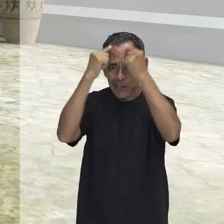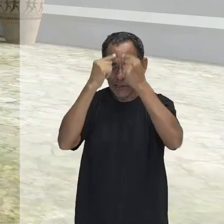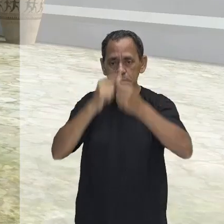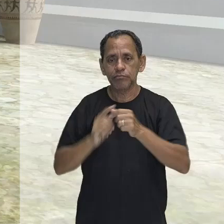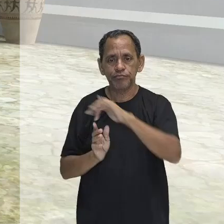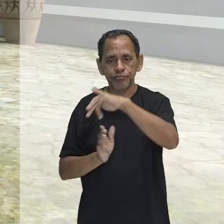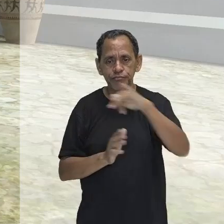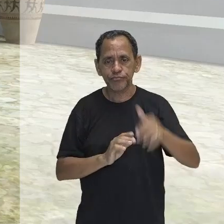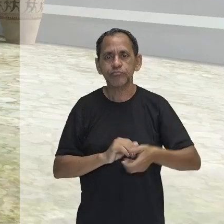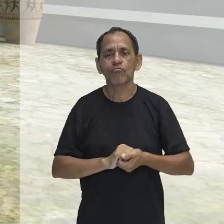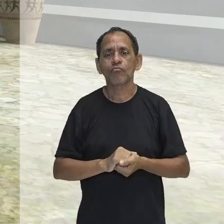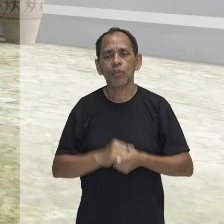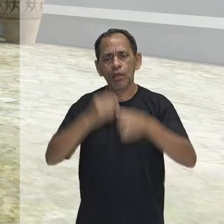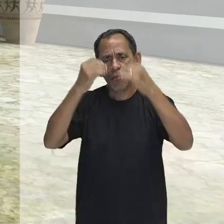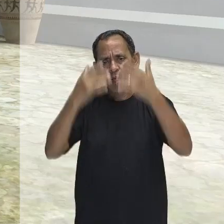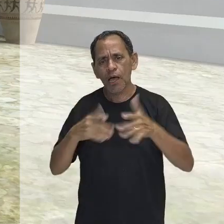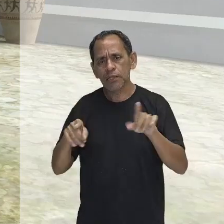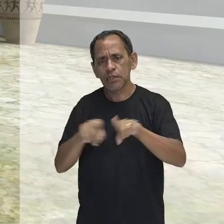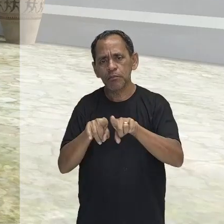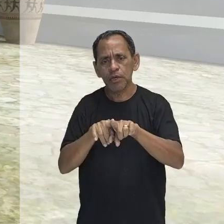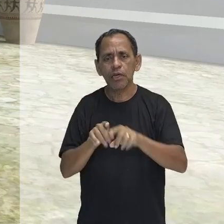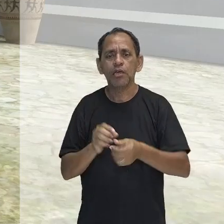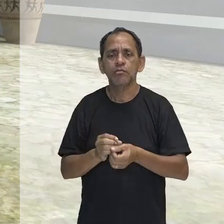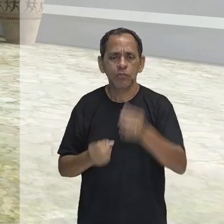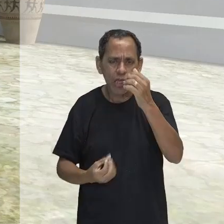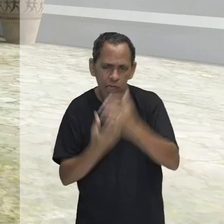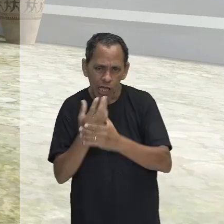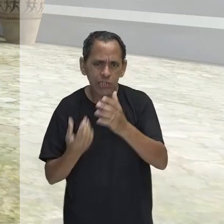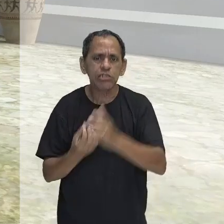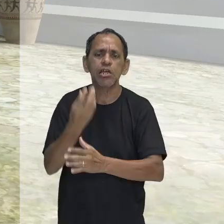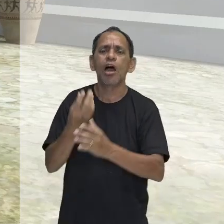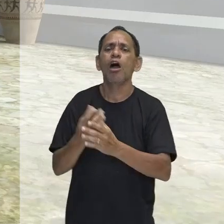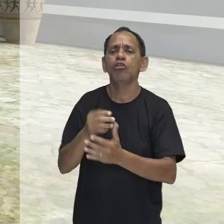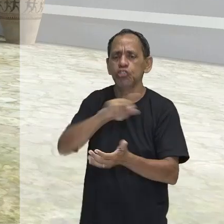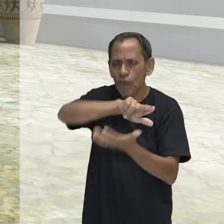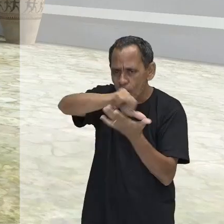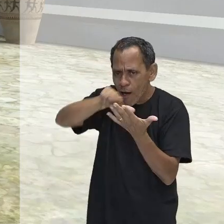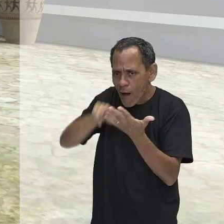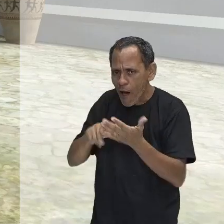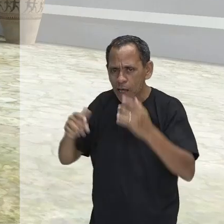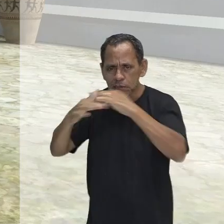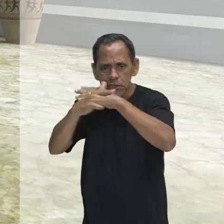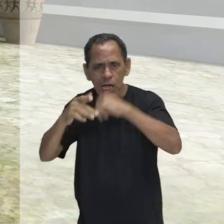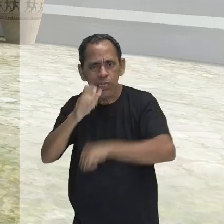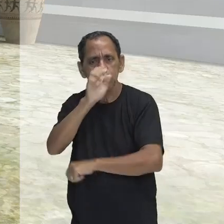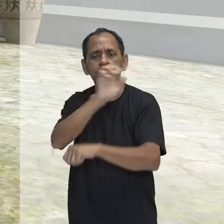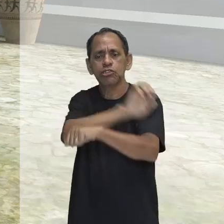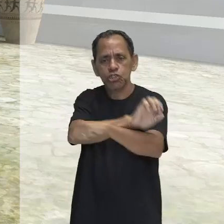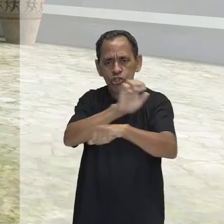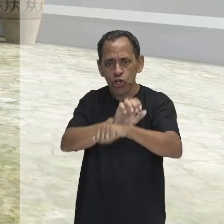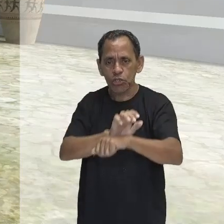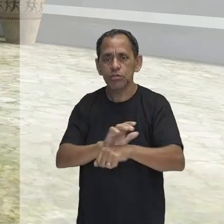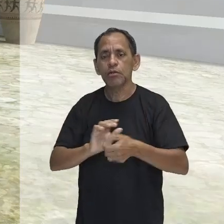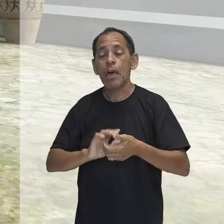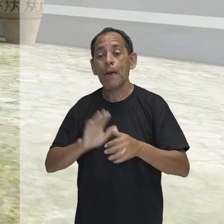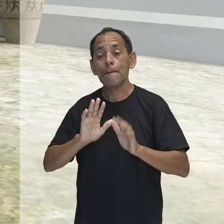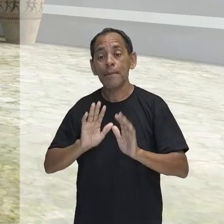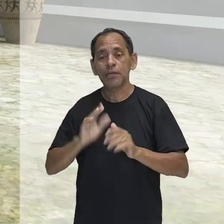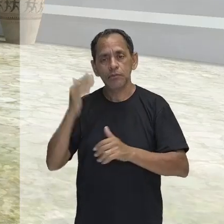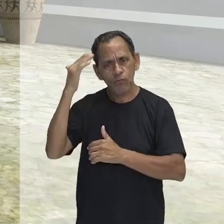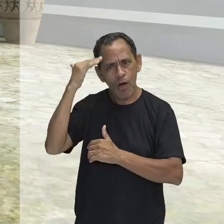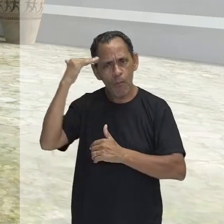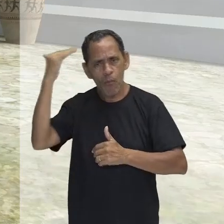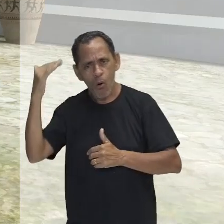longo da história da Grécia Antiga, o surgimento de diversas cidades-estados. Mais uma vez, as mais famosas, as